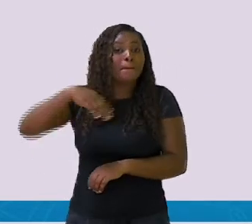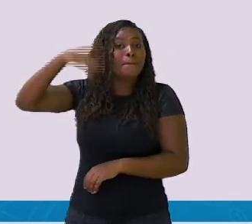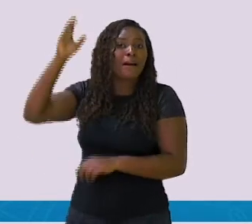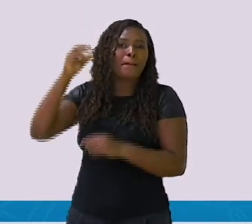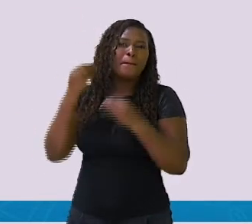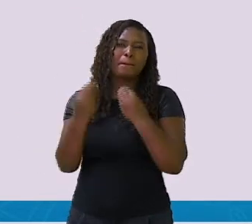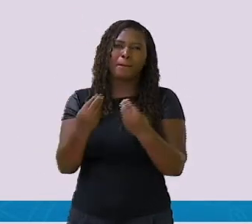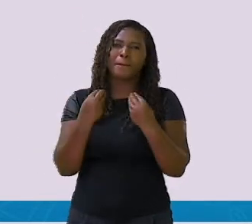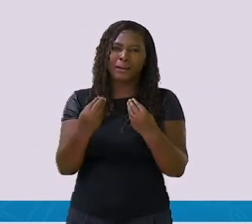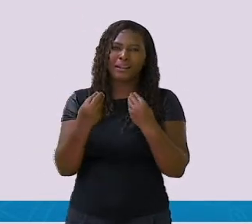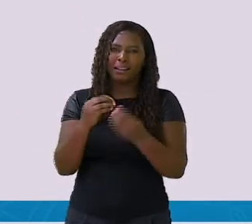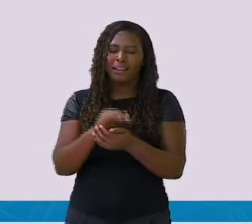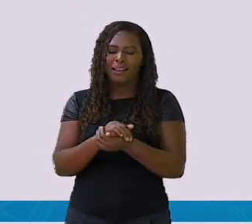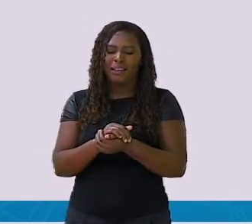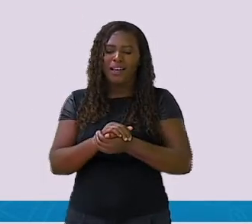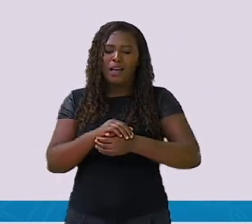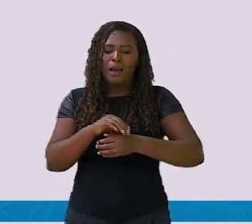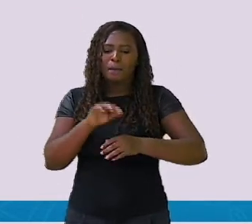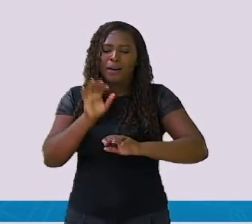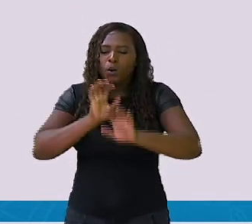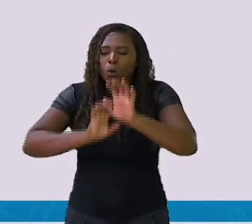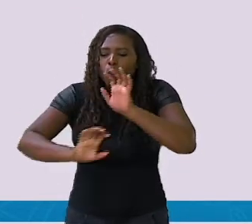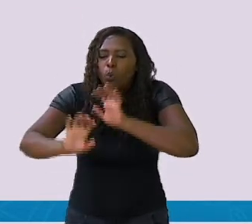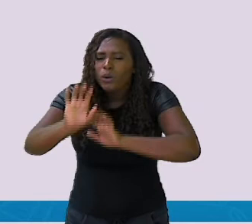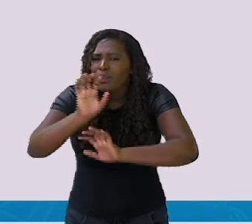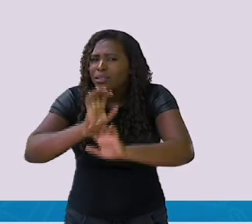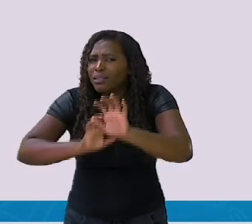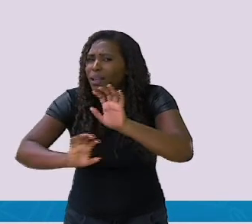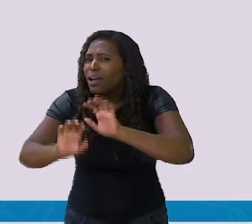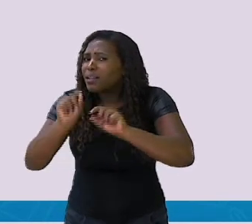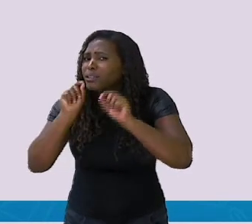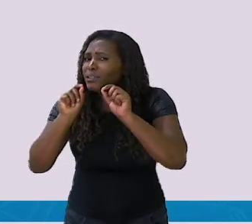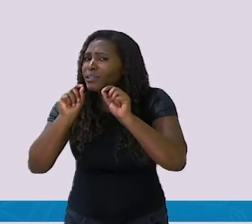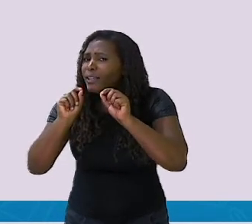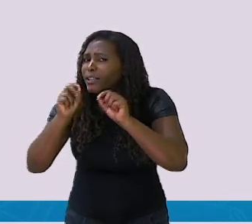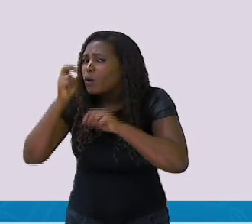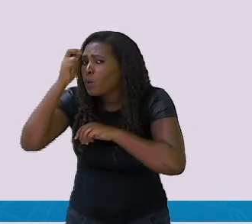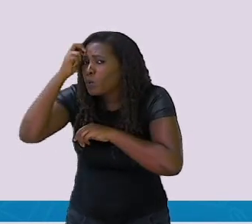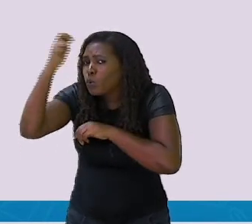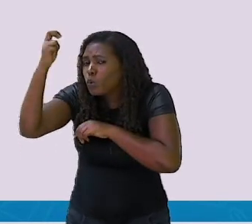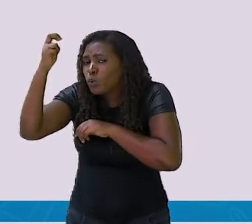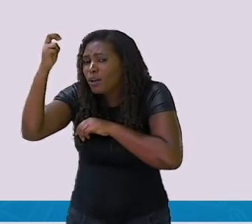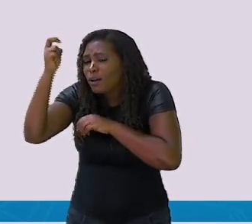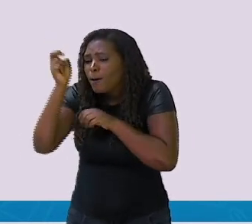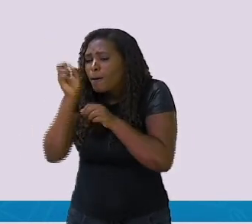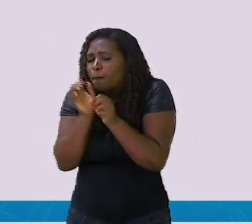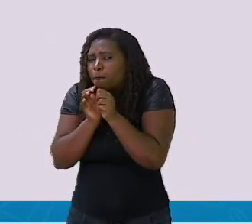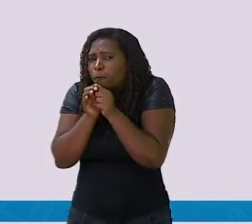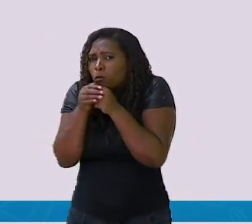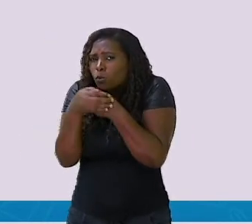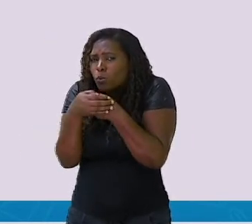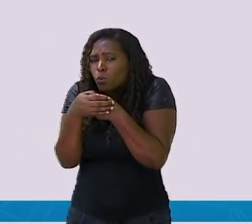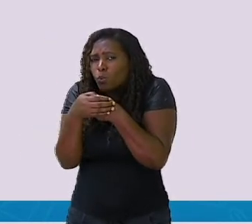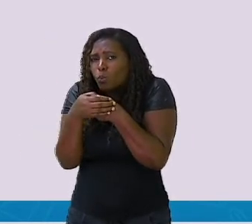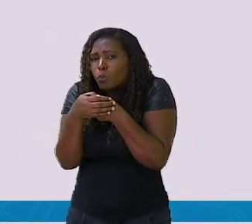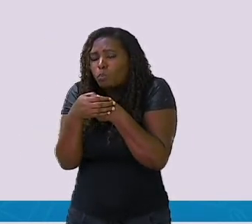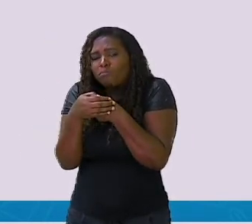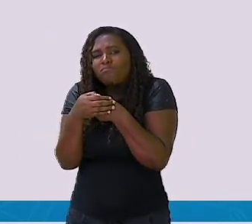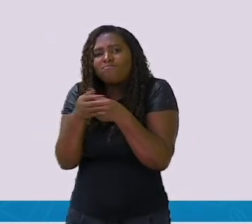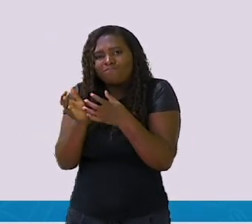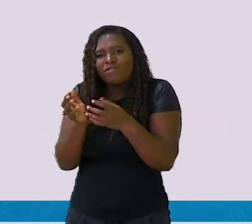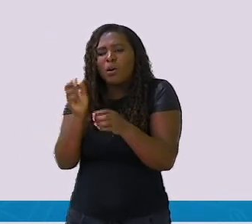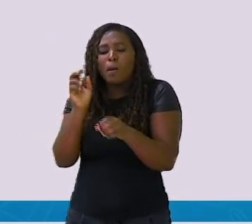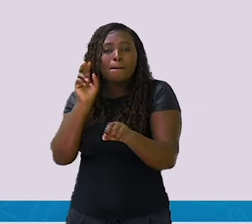de preservação da memória cultural de um povo e responsáveis por seu